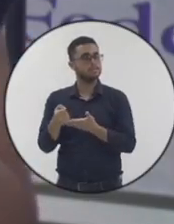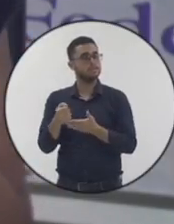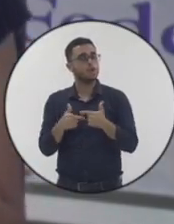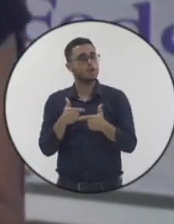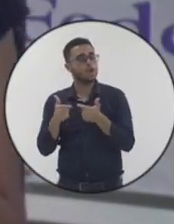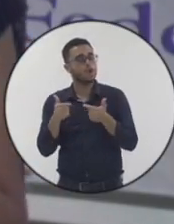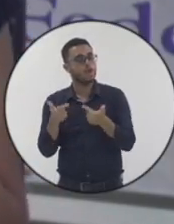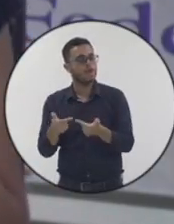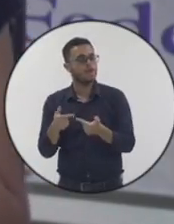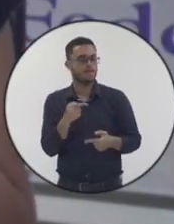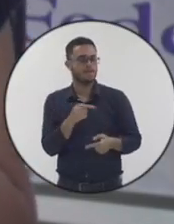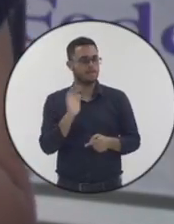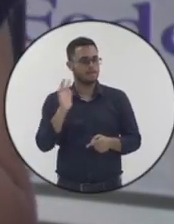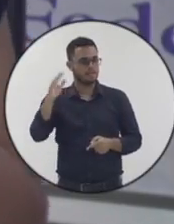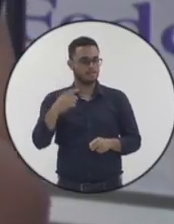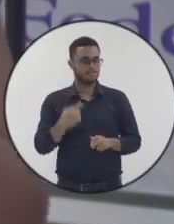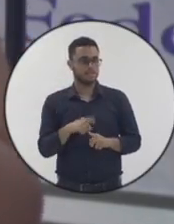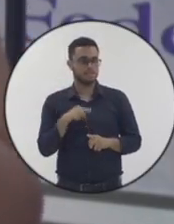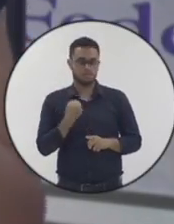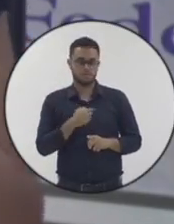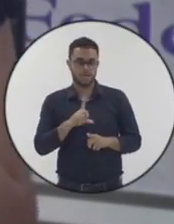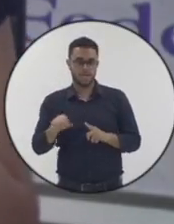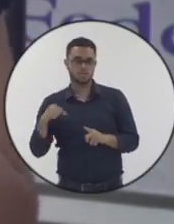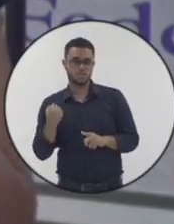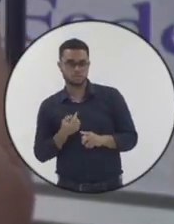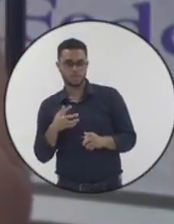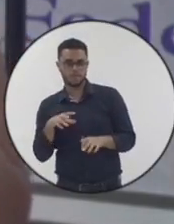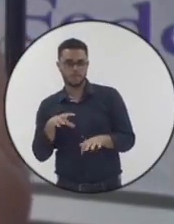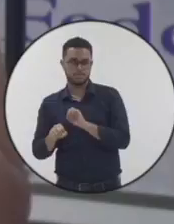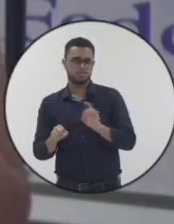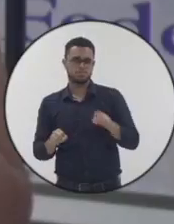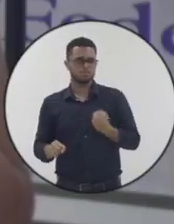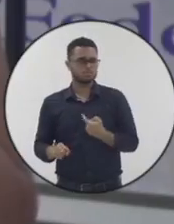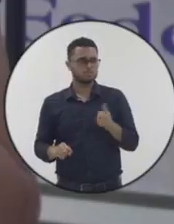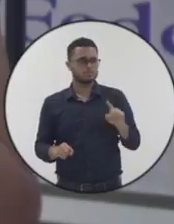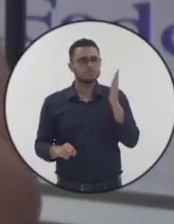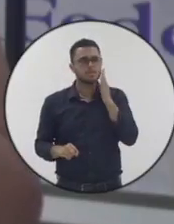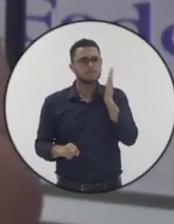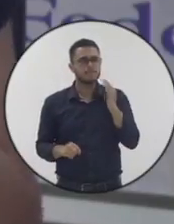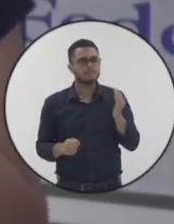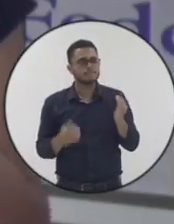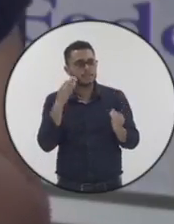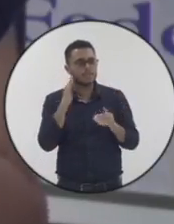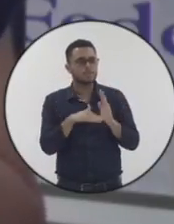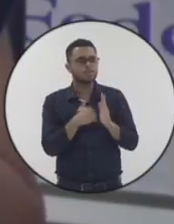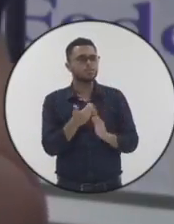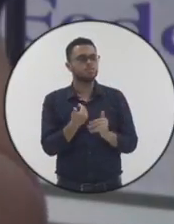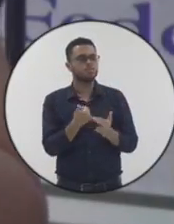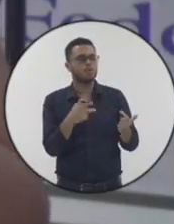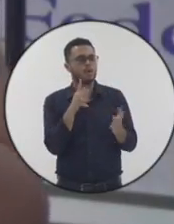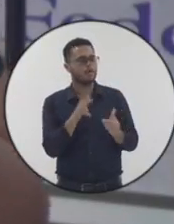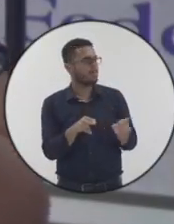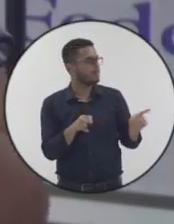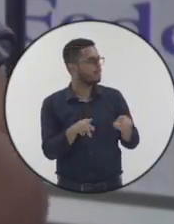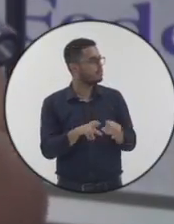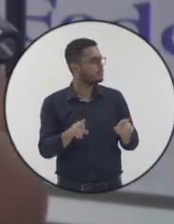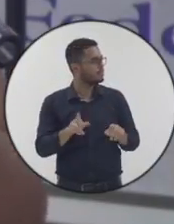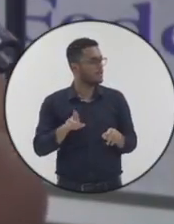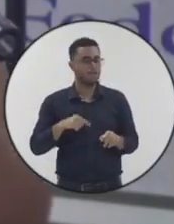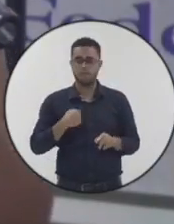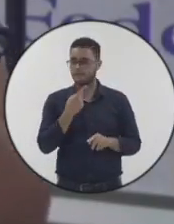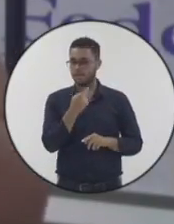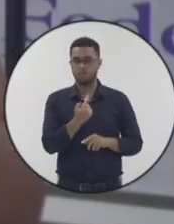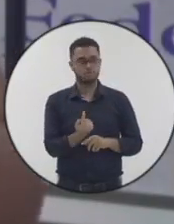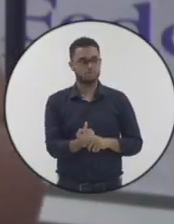Porque, quando a gente sai da nossa formação, a gente não sai com um leque para entender tudo que está ali. E aí eu não estou só falando de pessoas travestis e